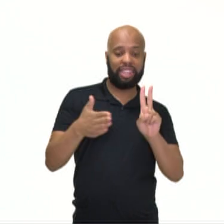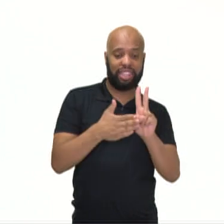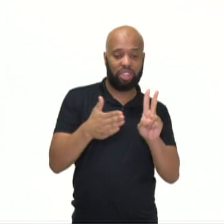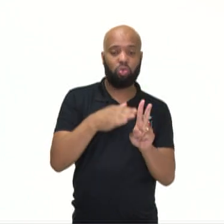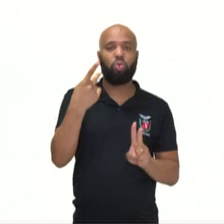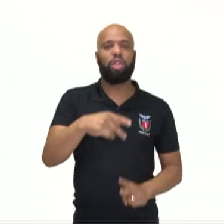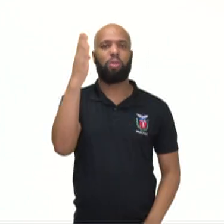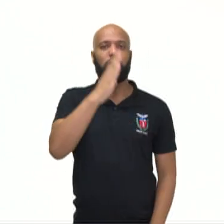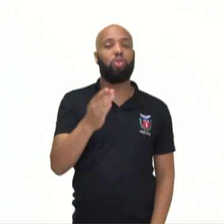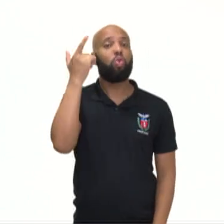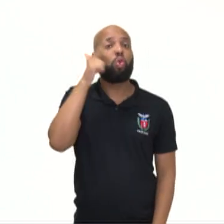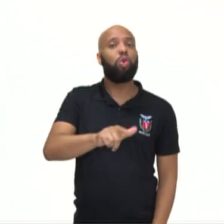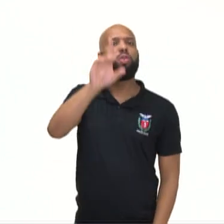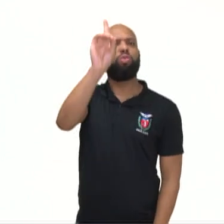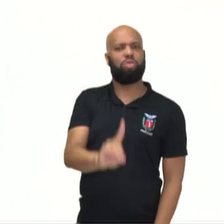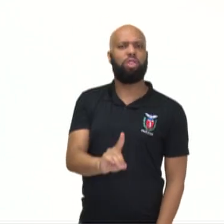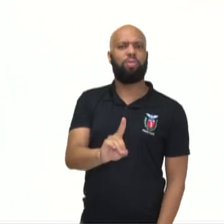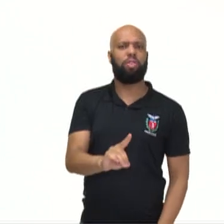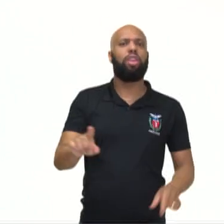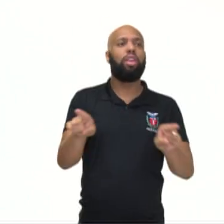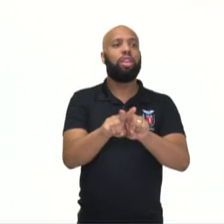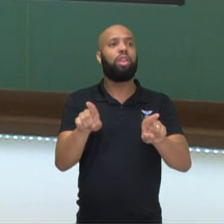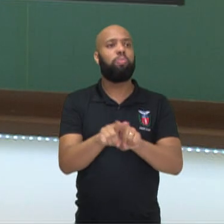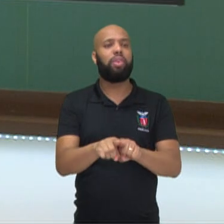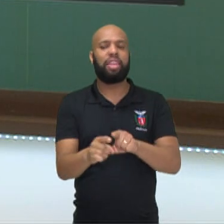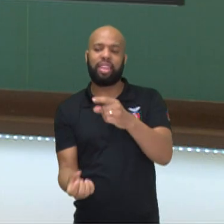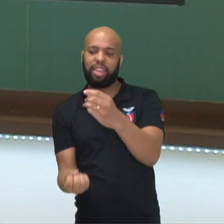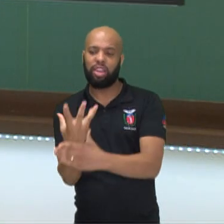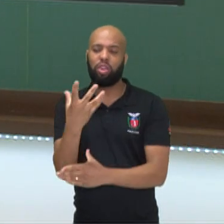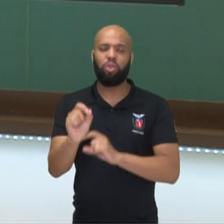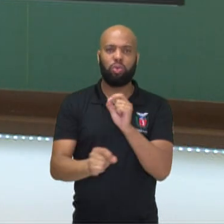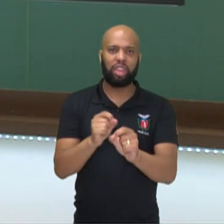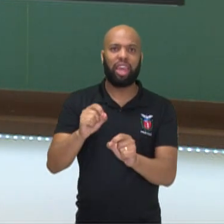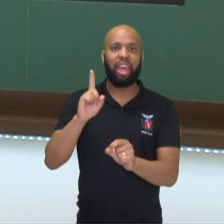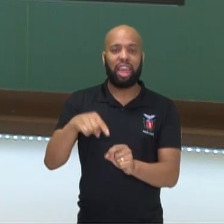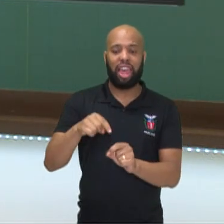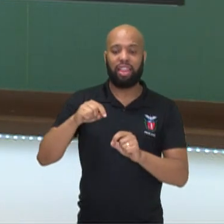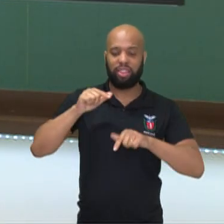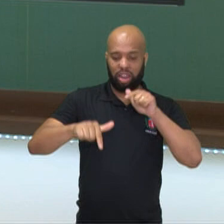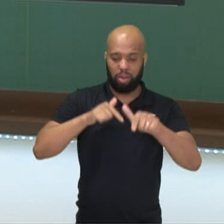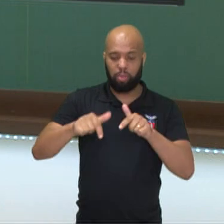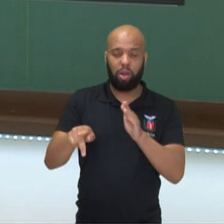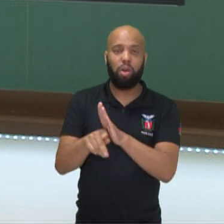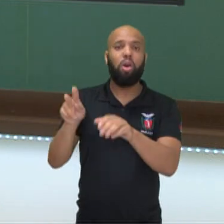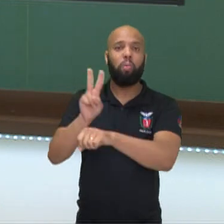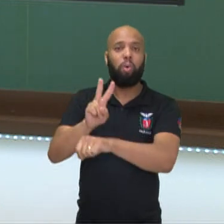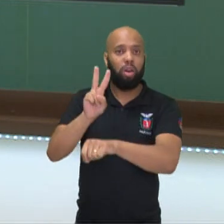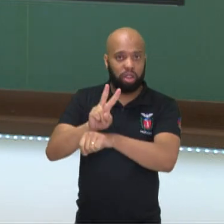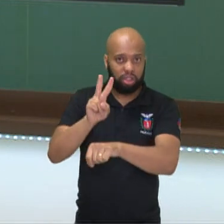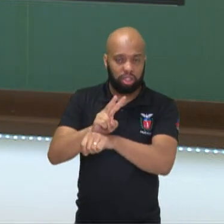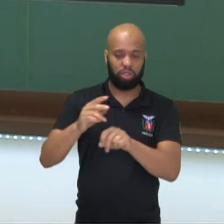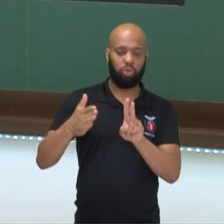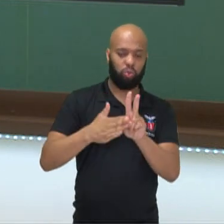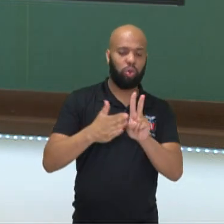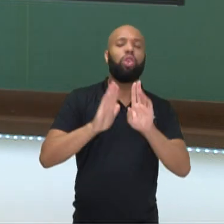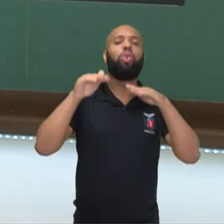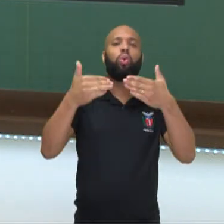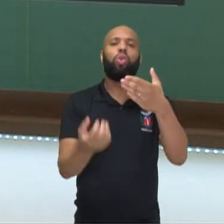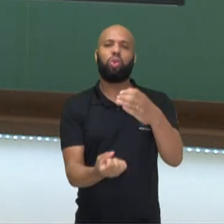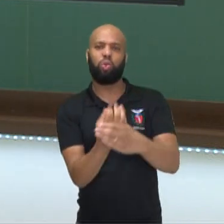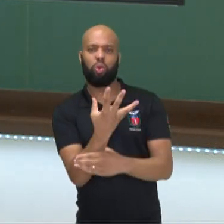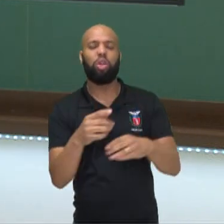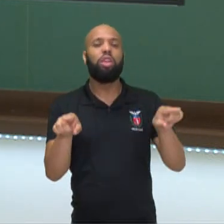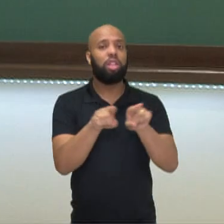vamos contextualizar a criação do Serviço de Proteção ao Índio. O que é isso? Quando foi criado? E